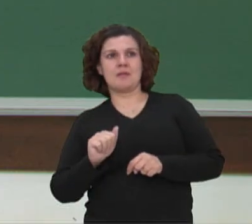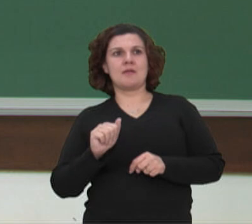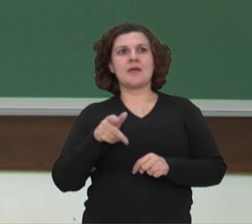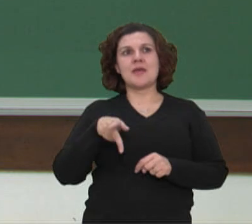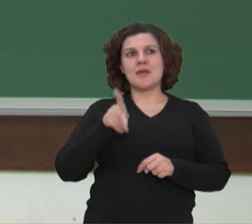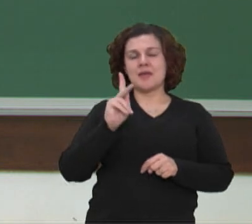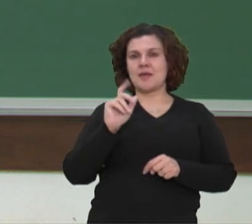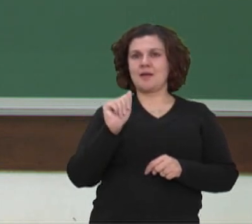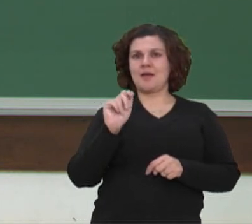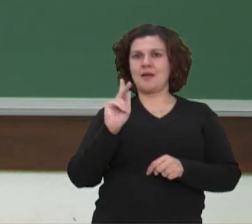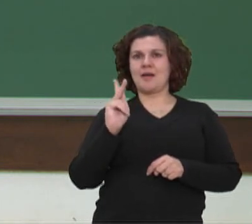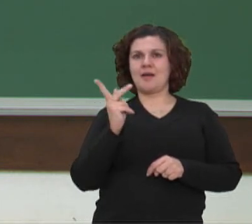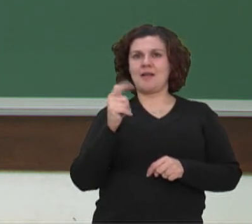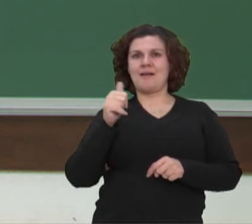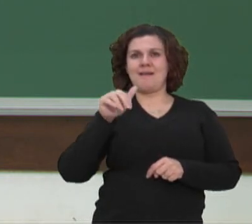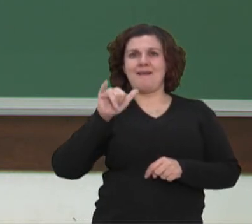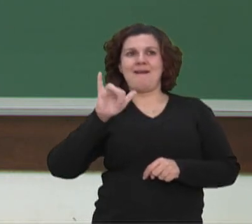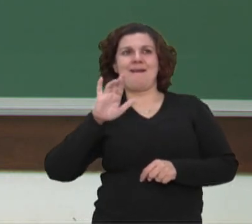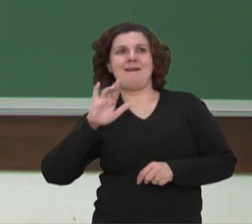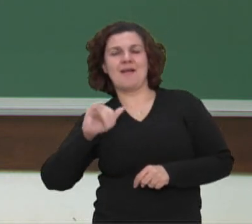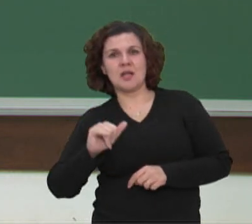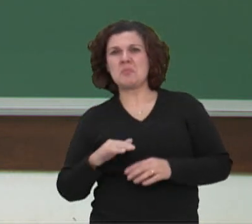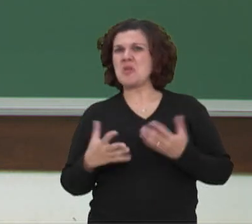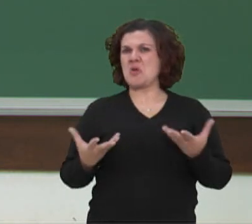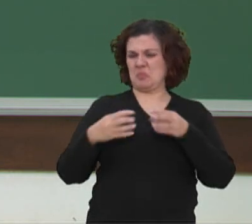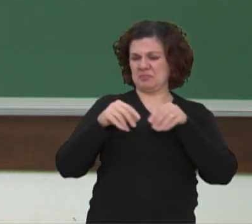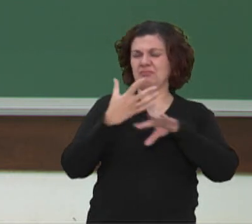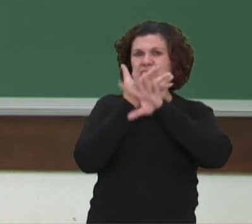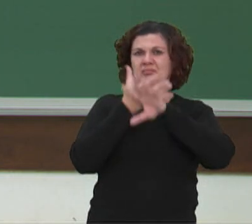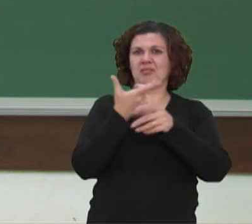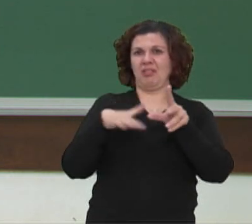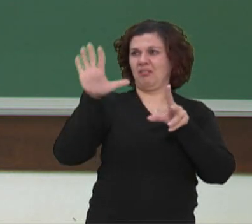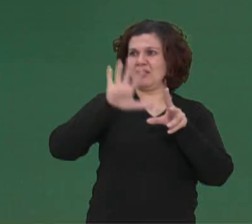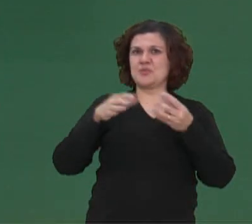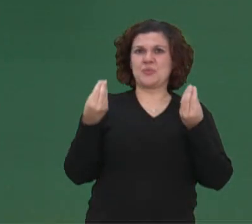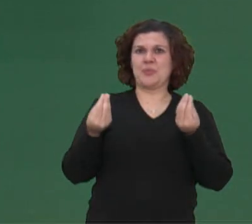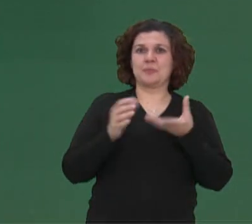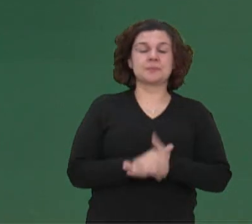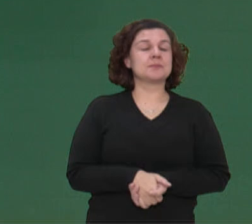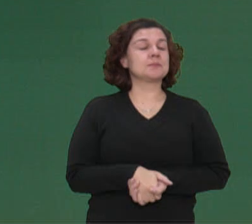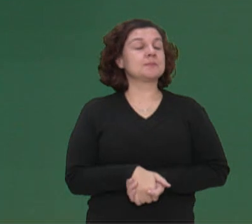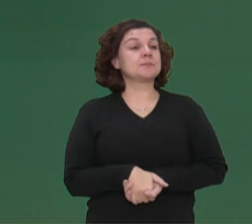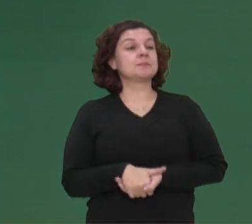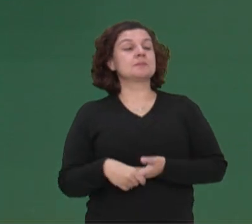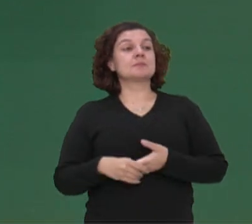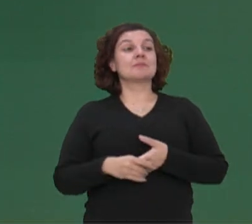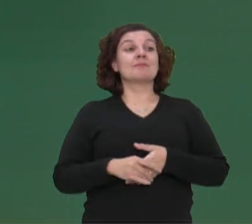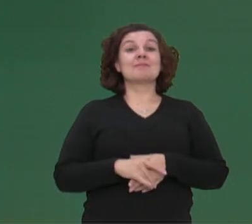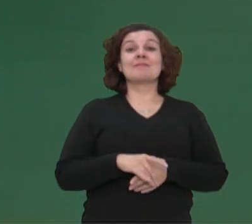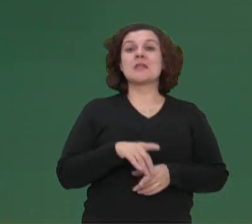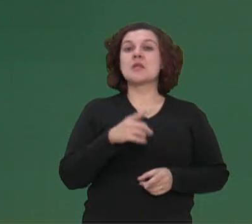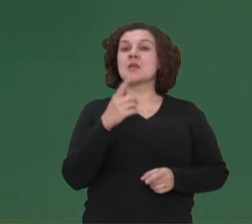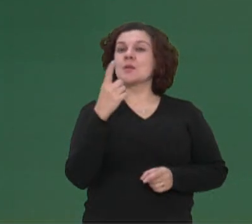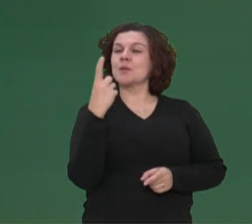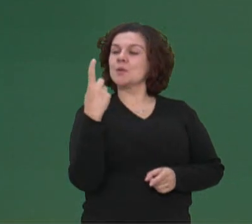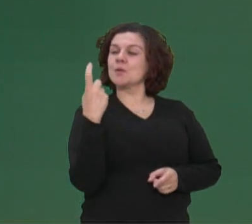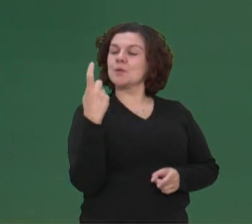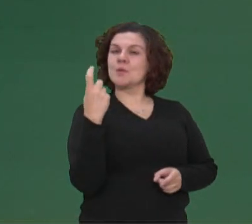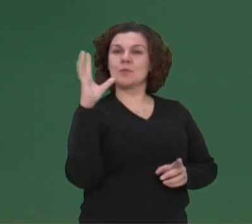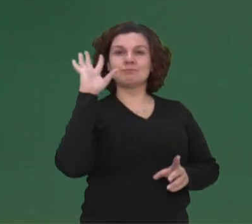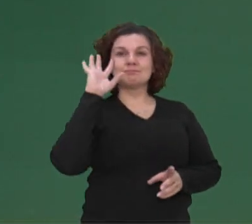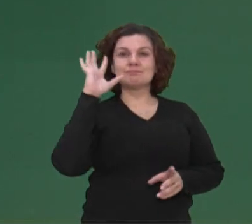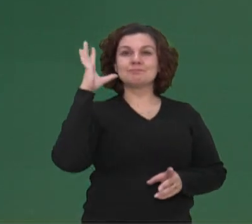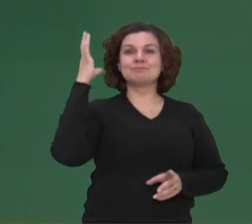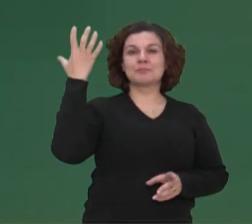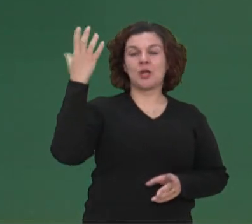professor, mas como que esses desertos aconteceram naquele espaço? Existe um fator climático